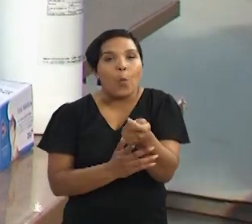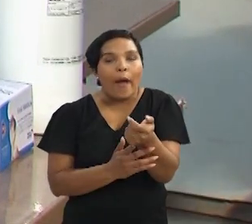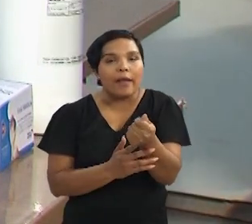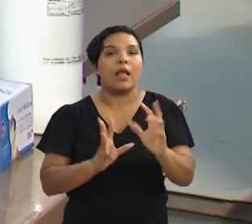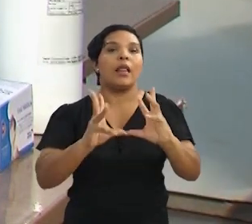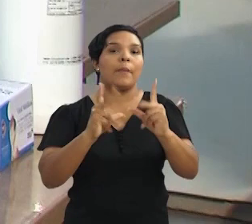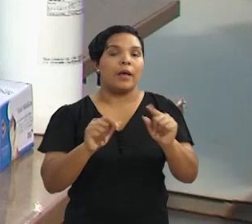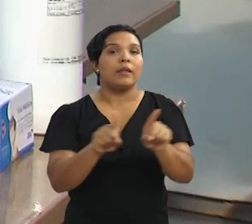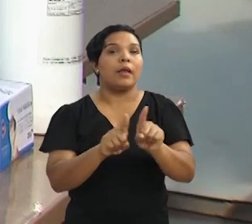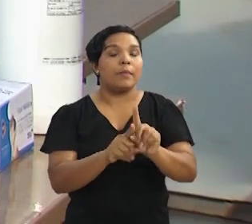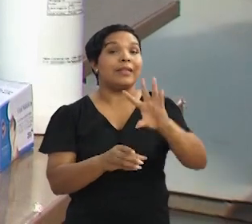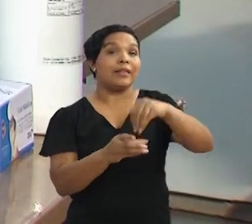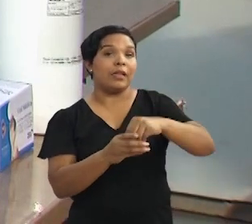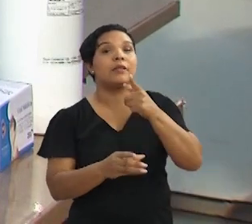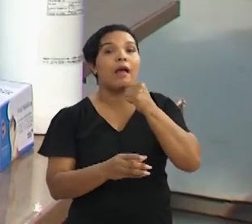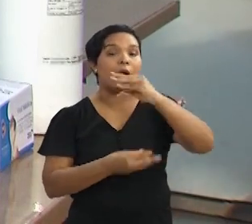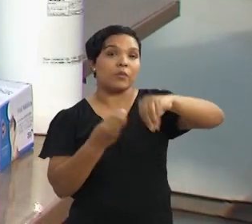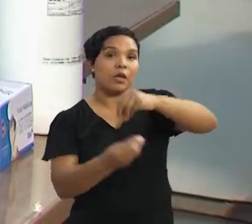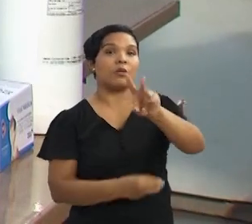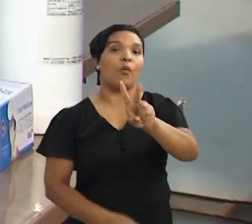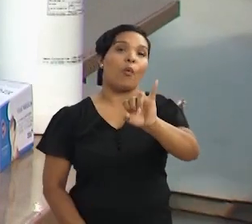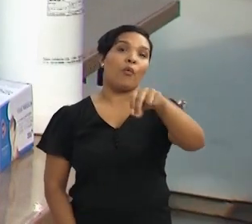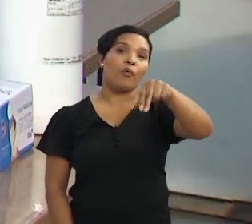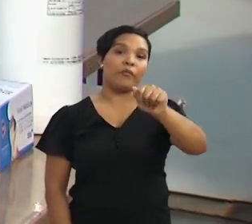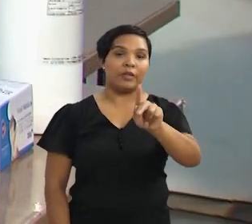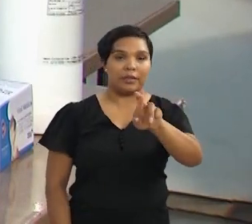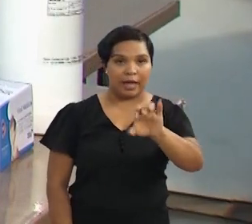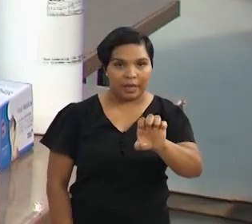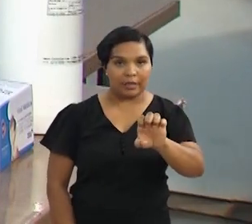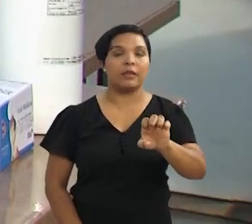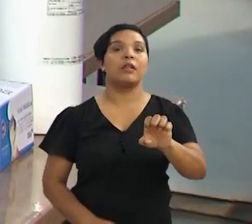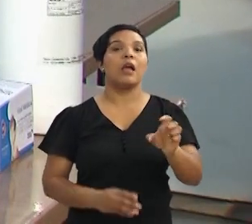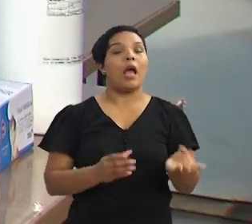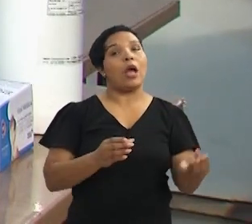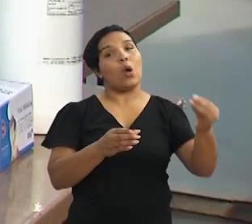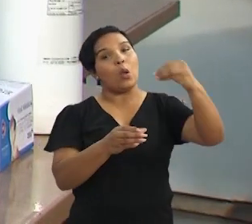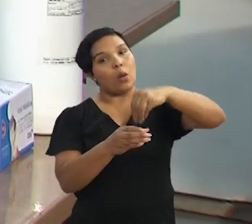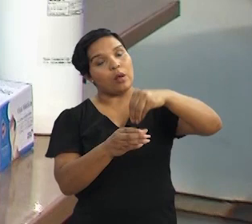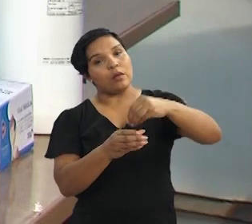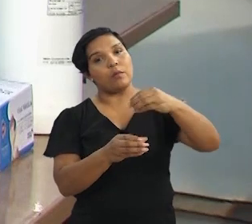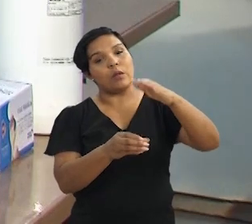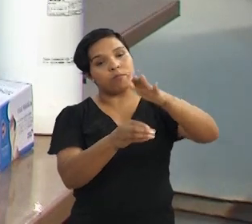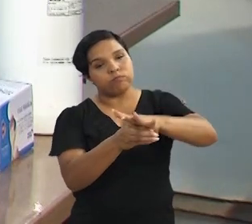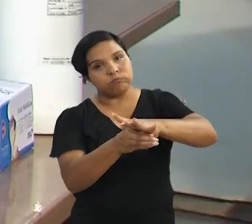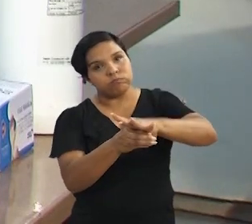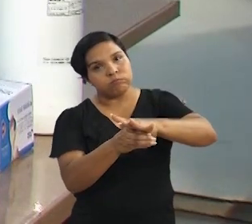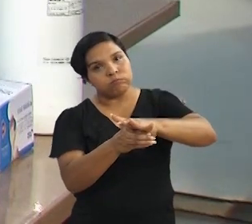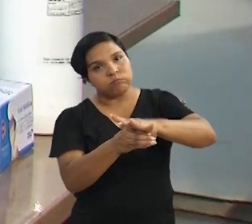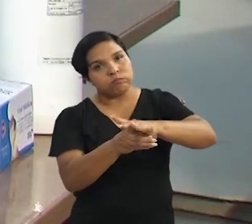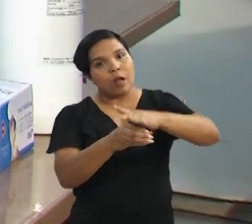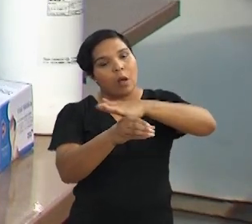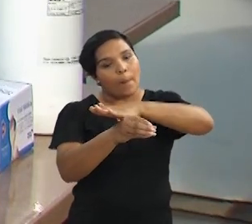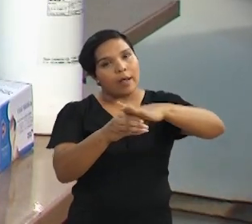utilizamos uma moeda que foi limpada também no vinagre, diluída em água. E aí nós colocamos em um potinho de vidro